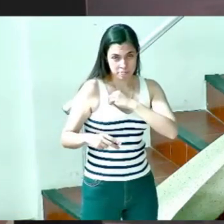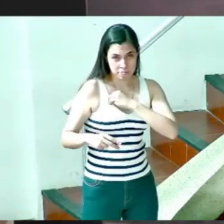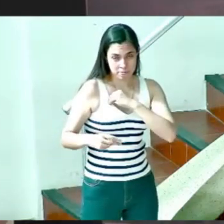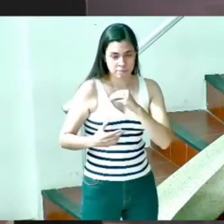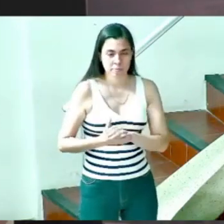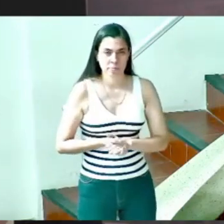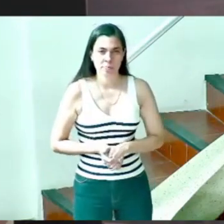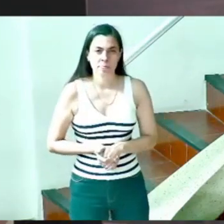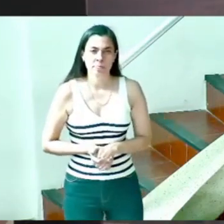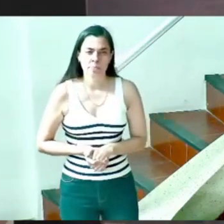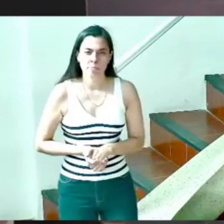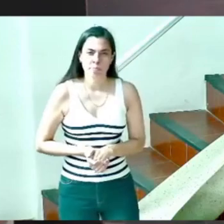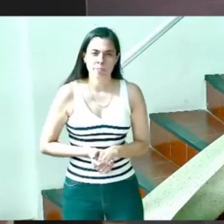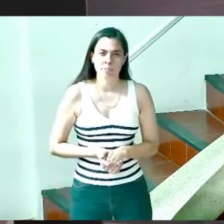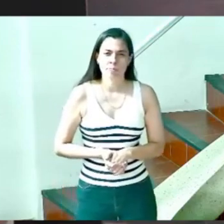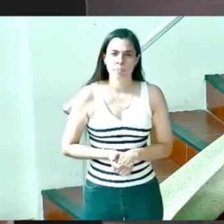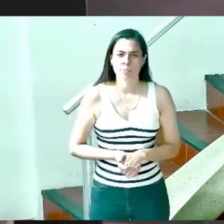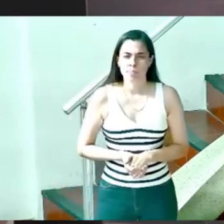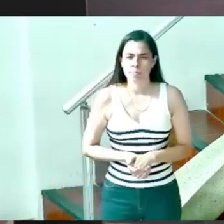apóstolo Paulo.